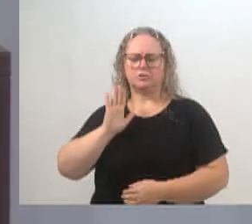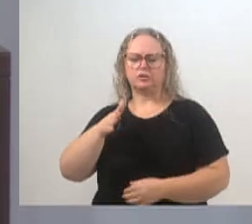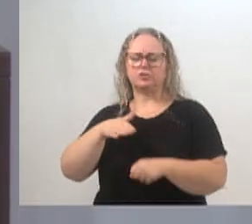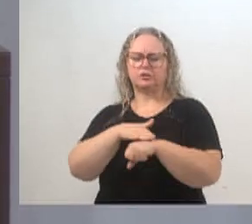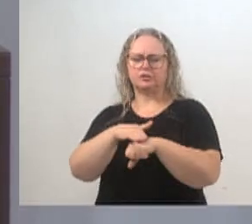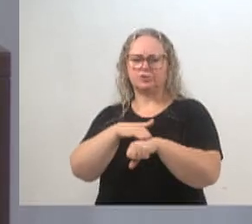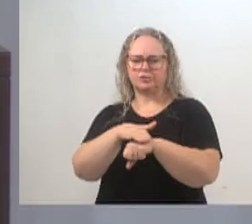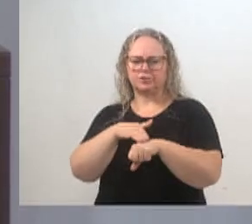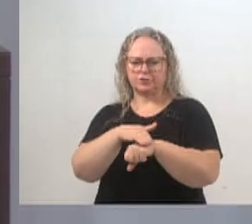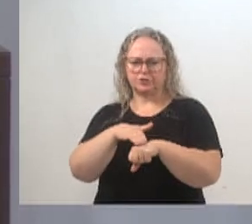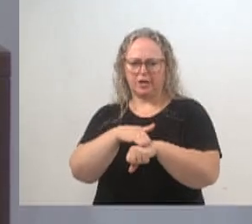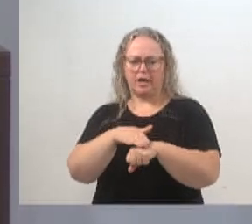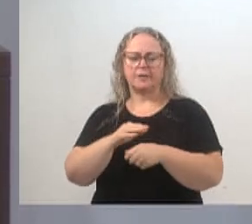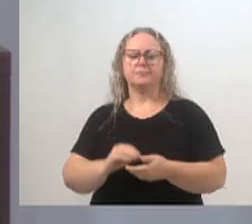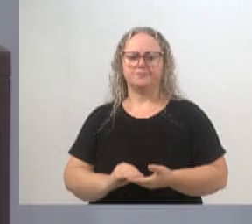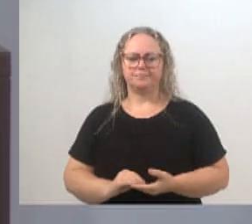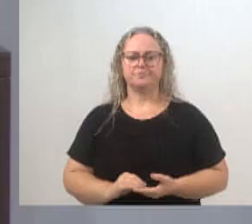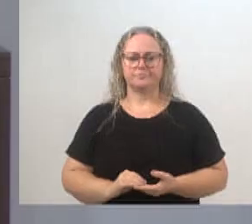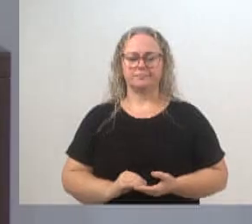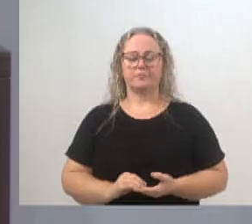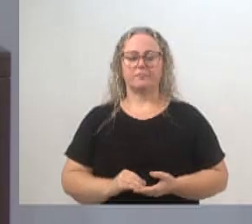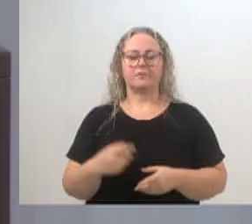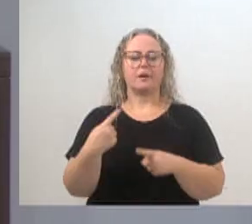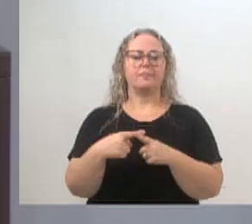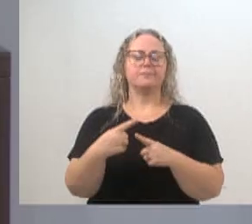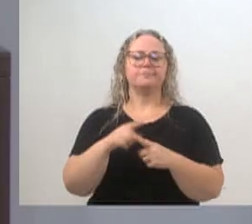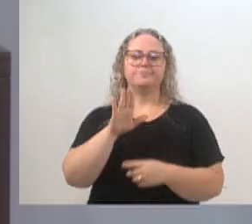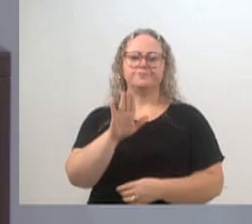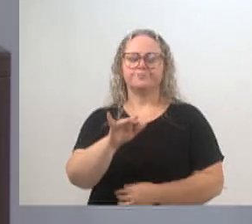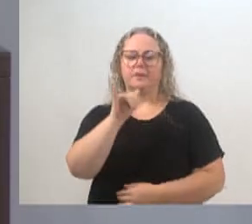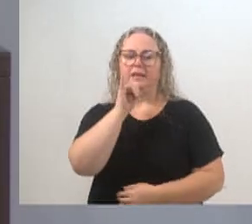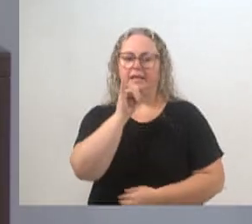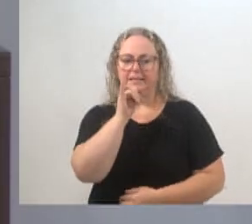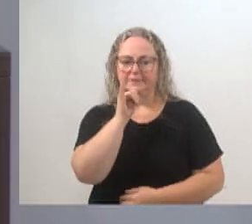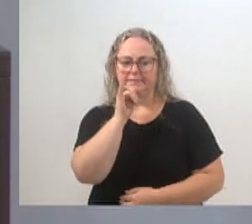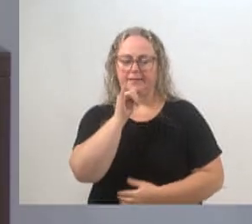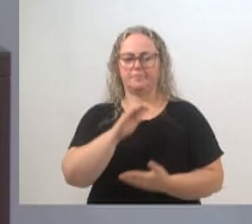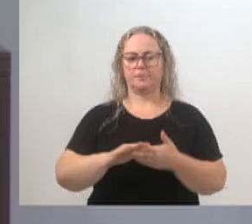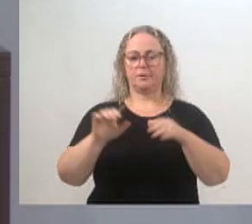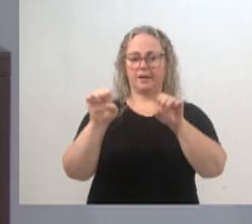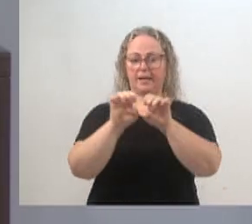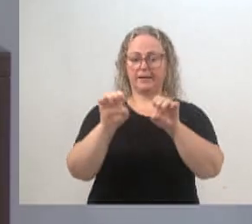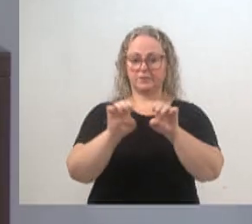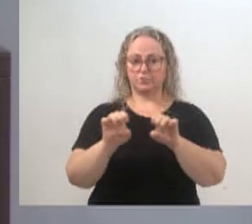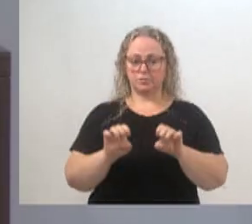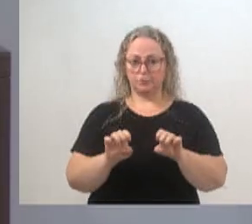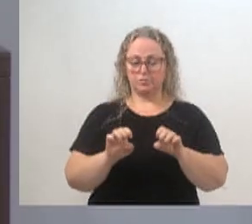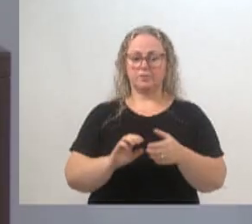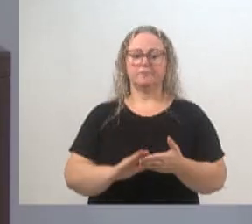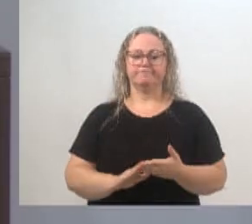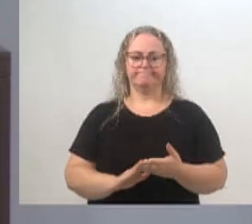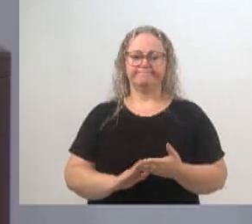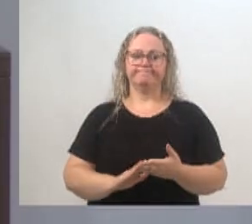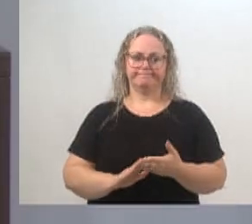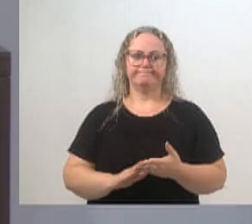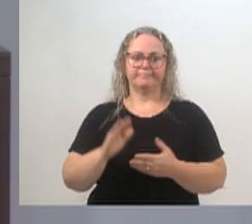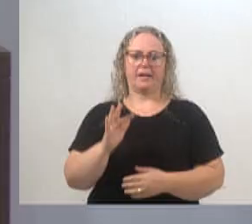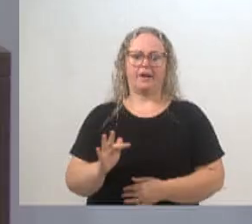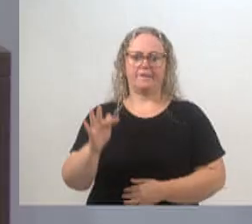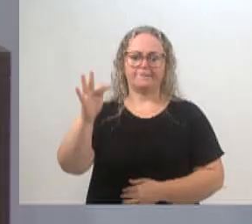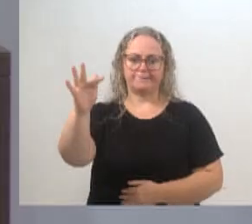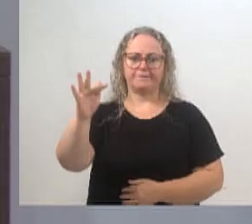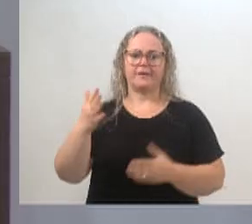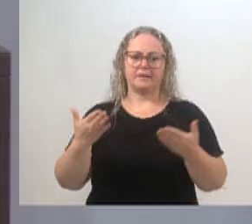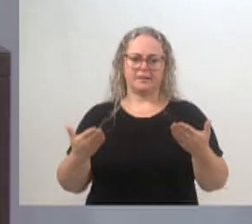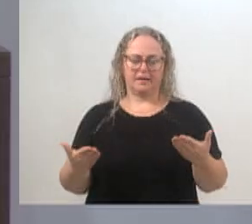falou recentemente em relação, por exemplo, às estruturas, né? Por exemplo, do Minha Casa Minha Vida, né? Porque nós estamos